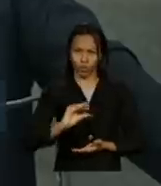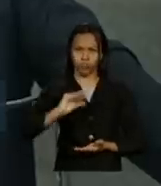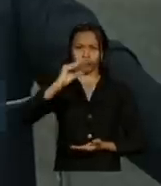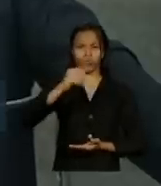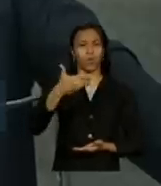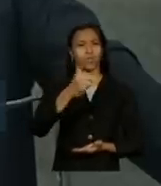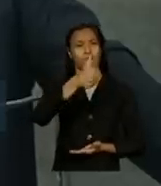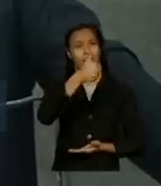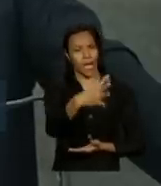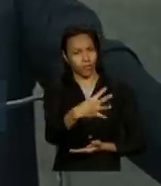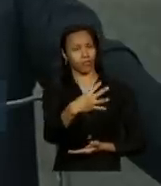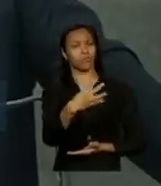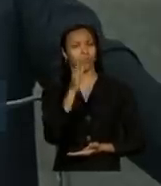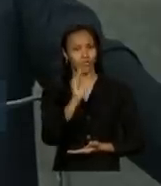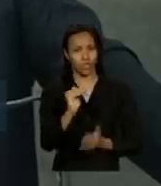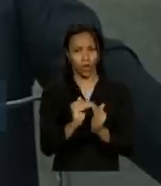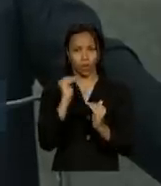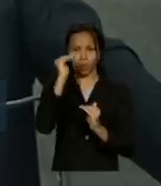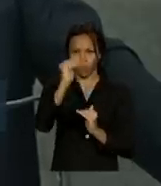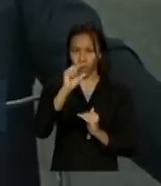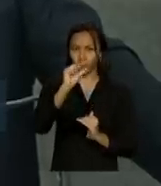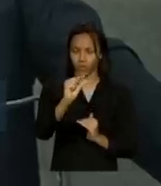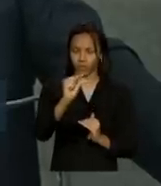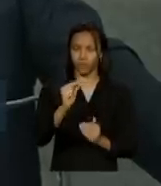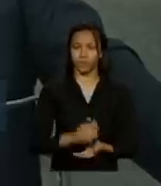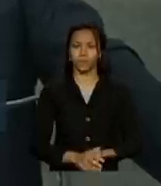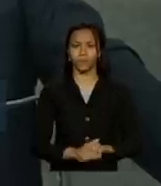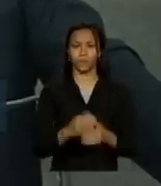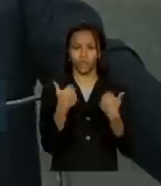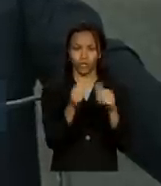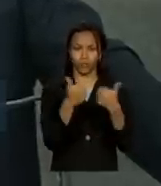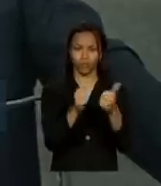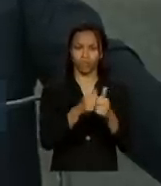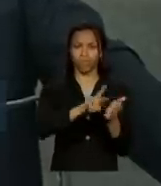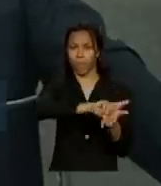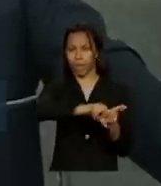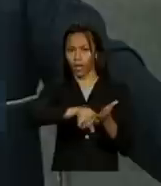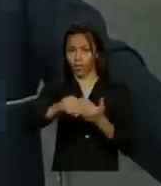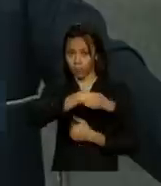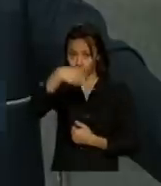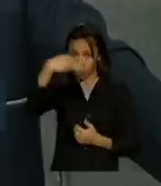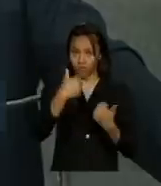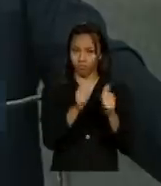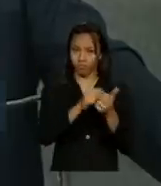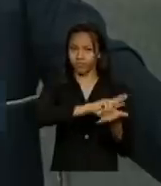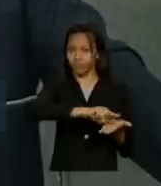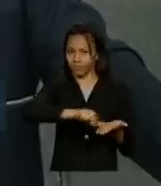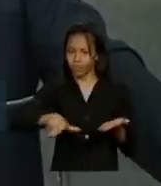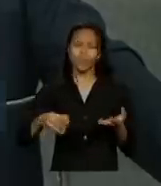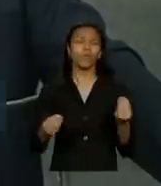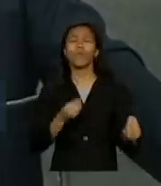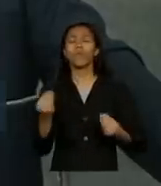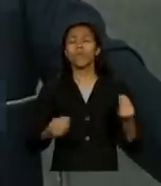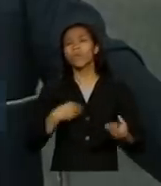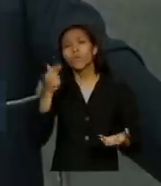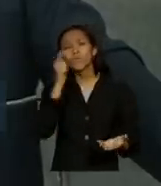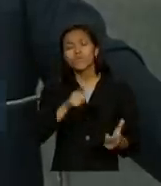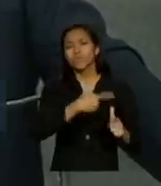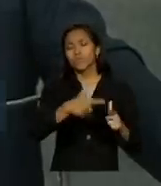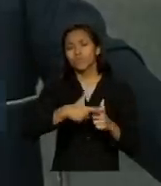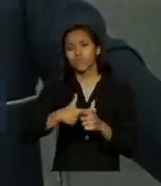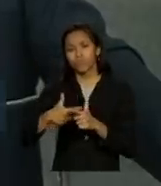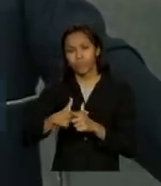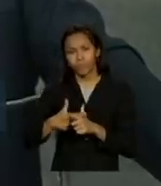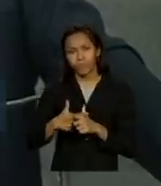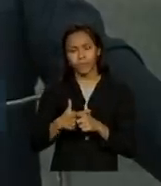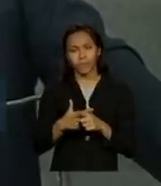14 para investir no ministério Transportes tá eu tenho uma lacuna desse tipo como é que eu resolve isso